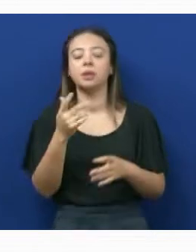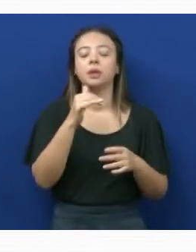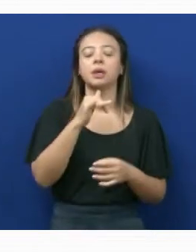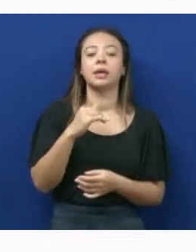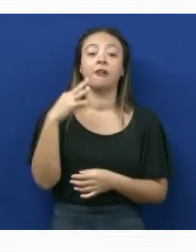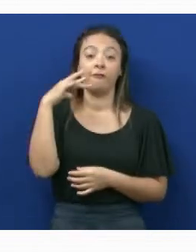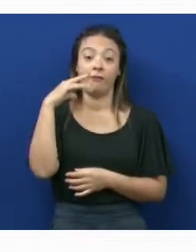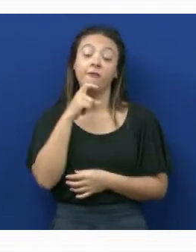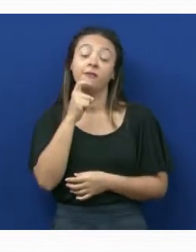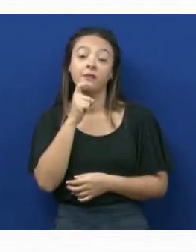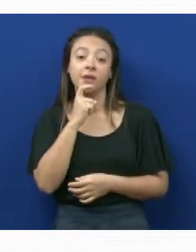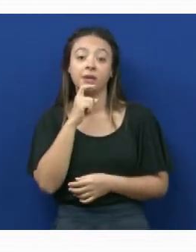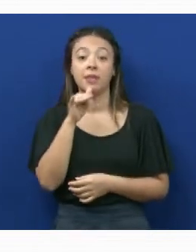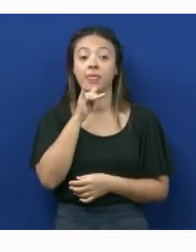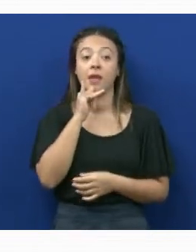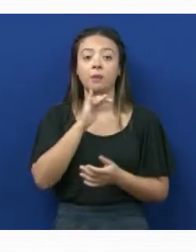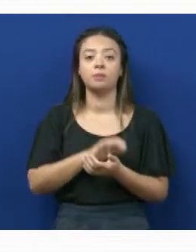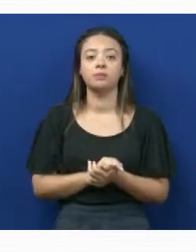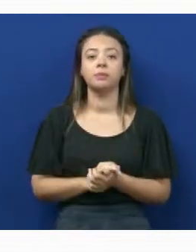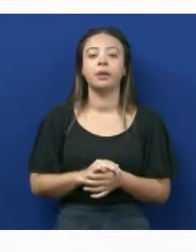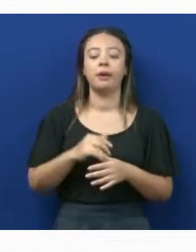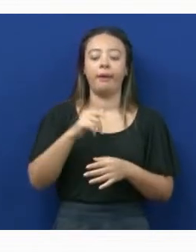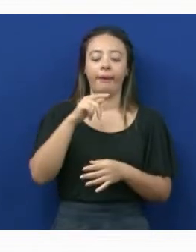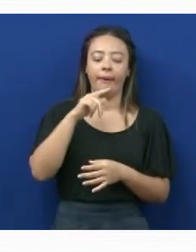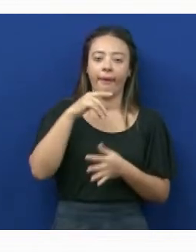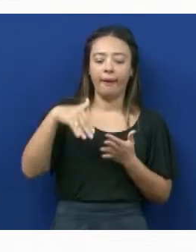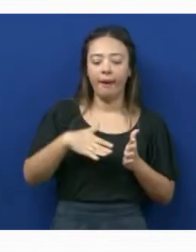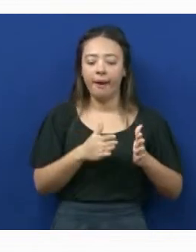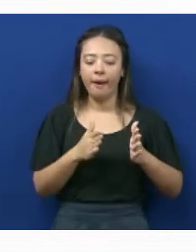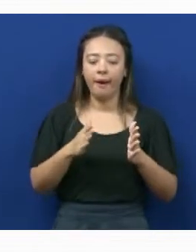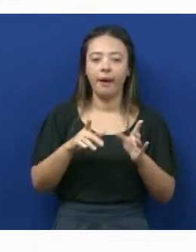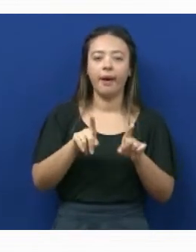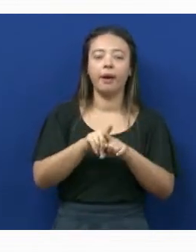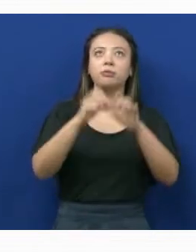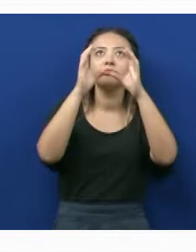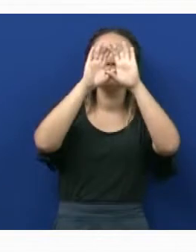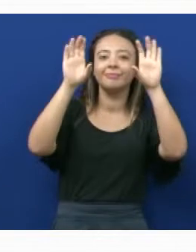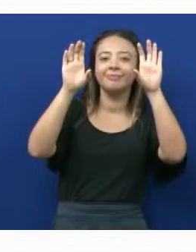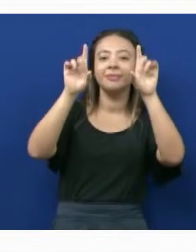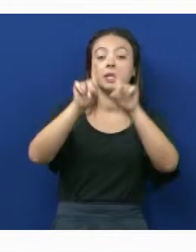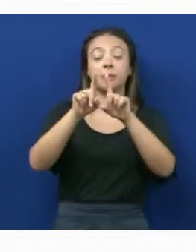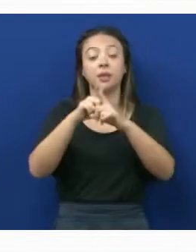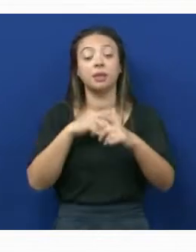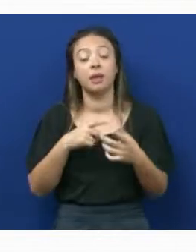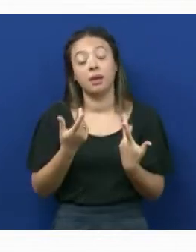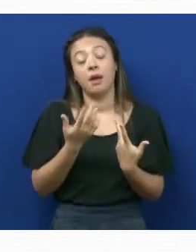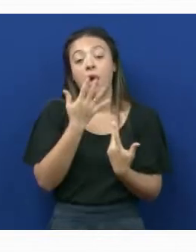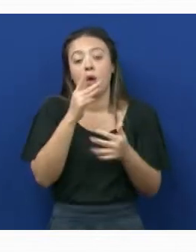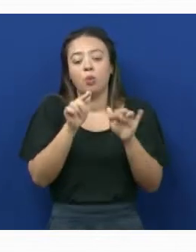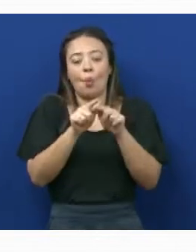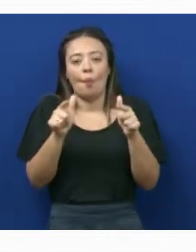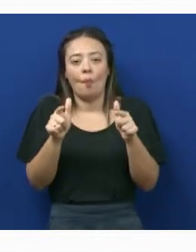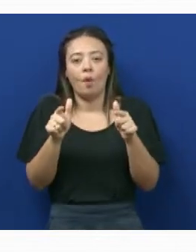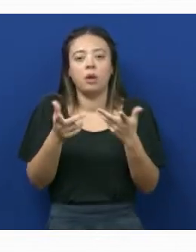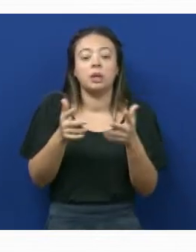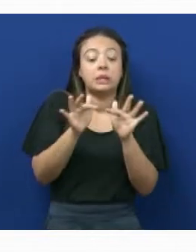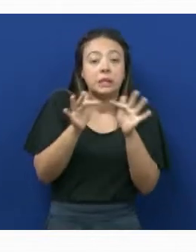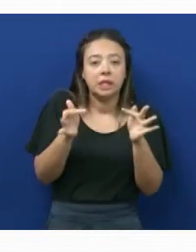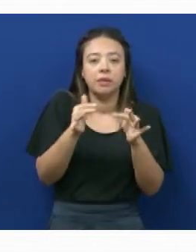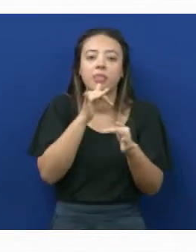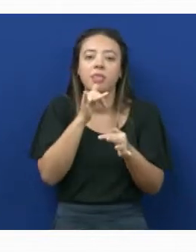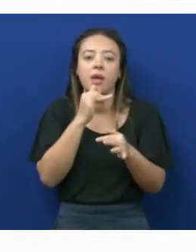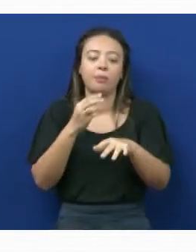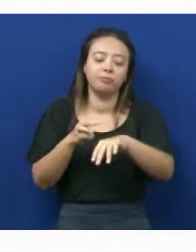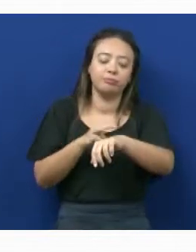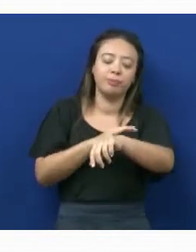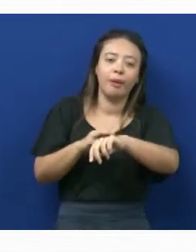a água, o céu. E tem as neutras, que é o cinza, que é o marrom. Quando você amanhece naquele dia que você não está muito